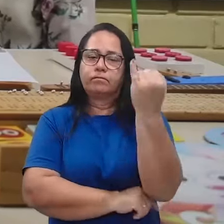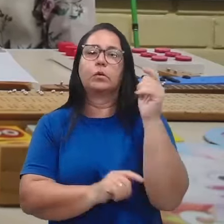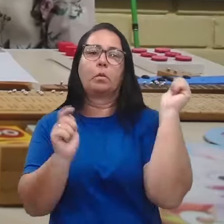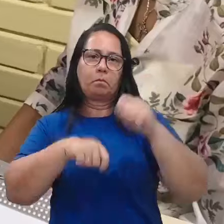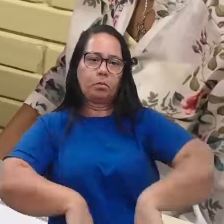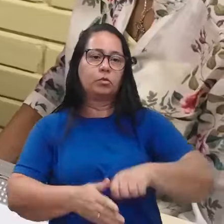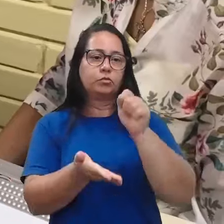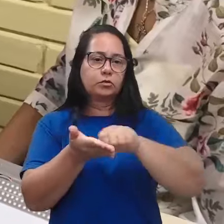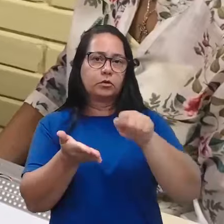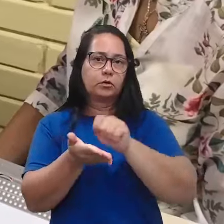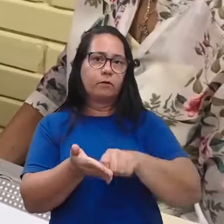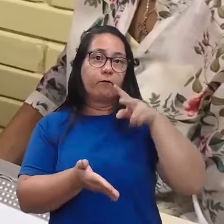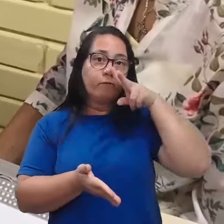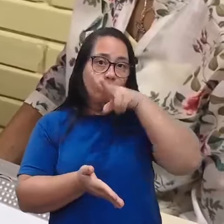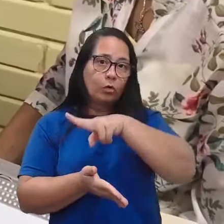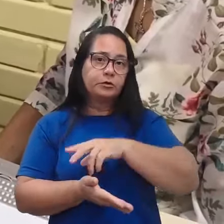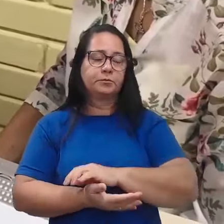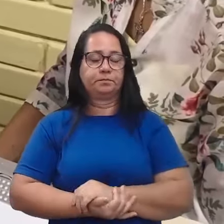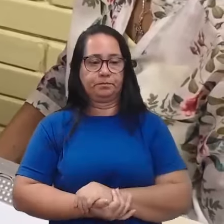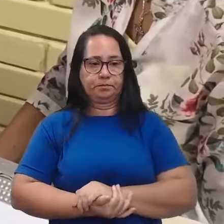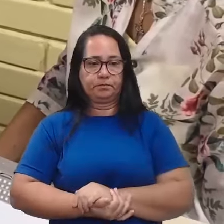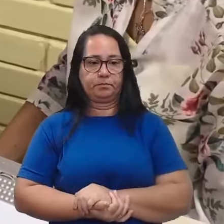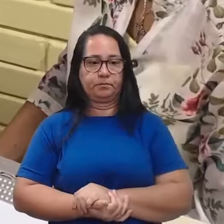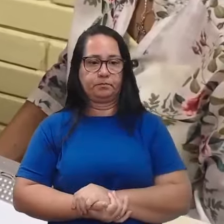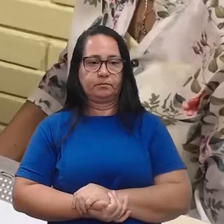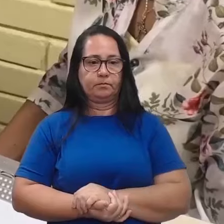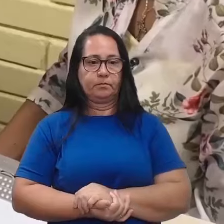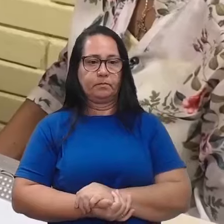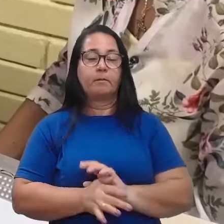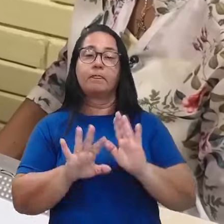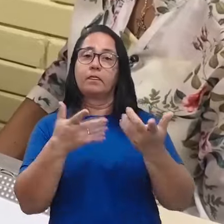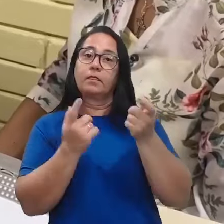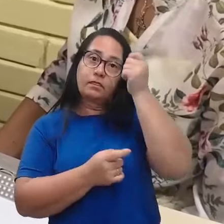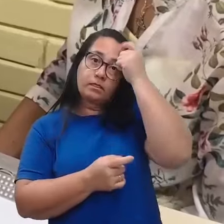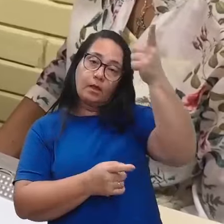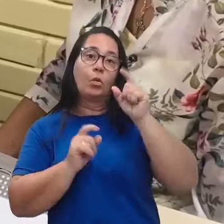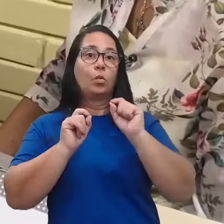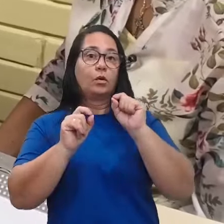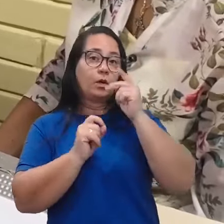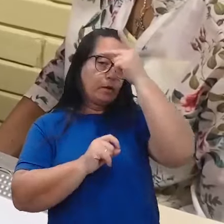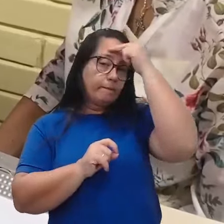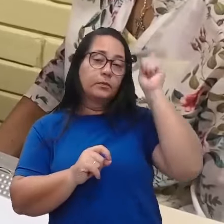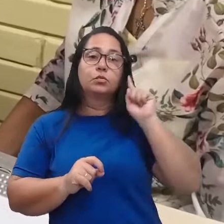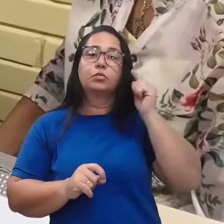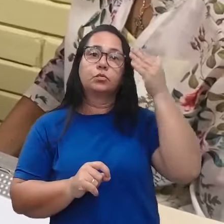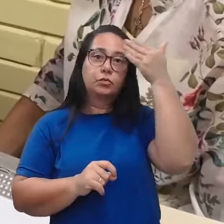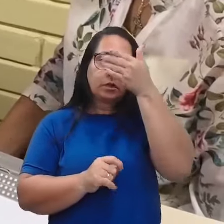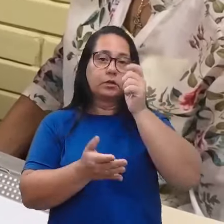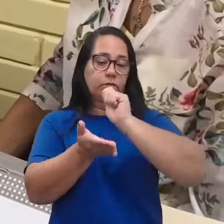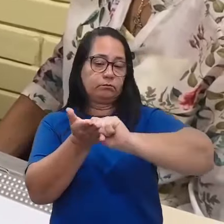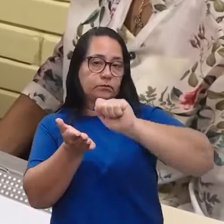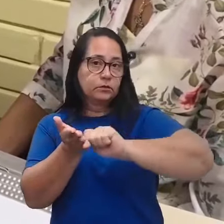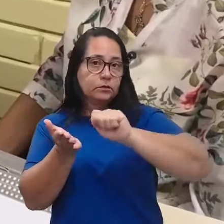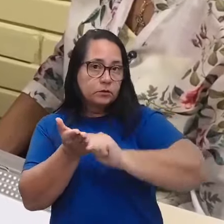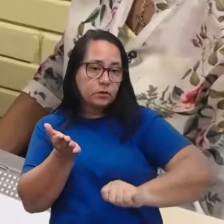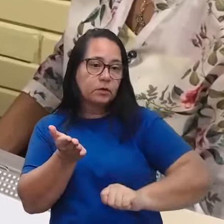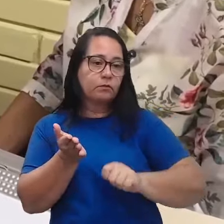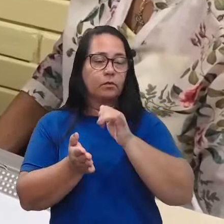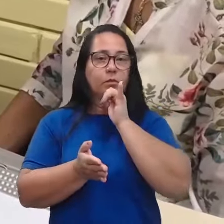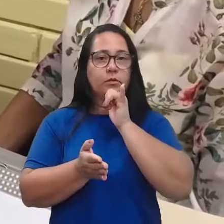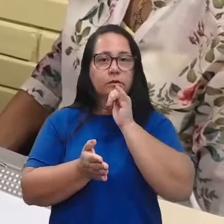aqui, né, com força. Pronto, vamos lá, então. Então, a ideia, professora, seria que a pessoa surdo-cega escreva, então aqui, por